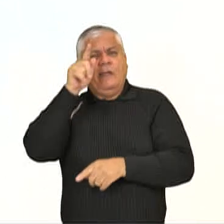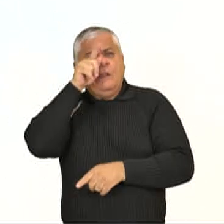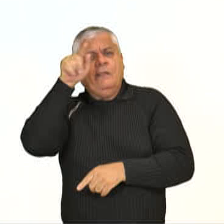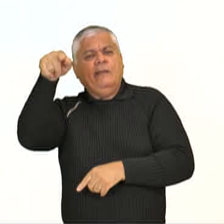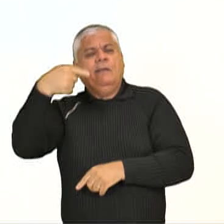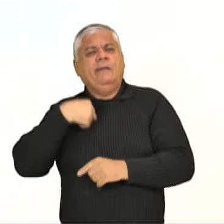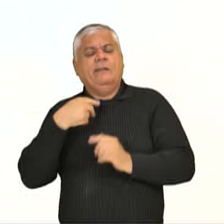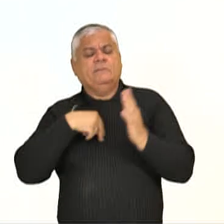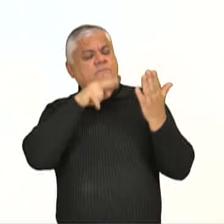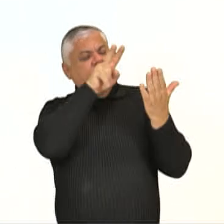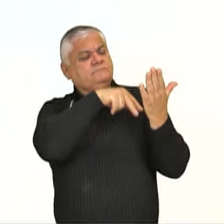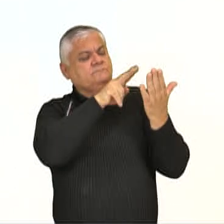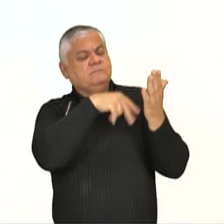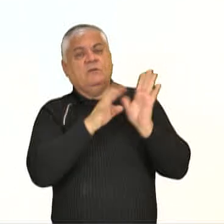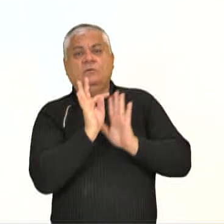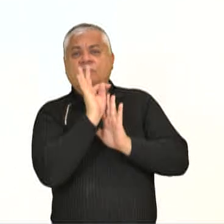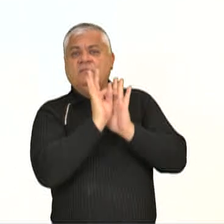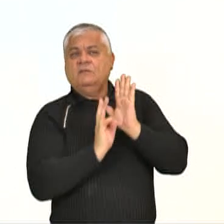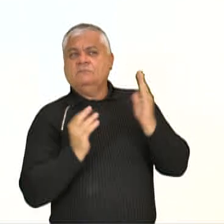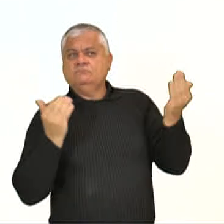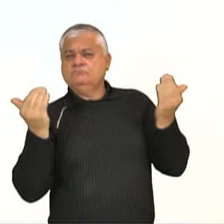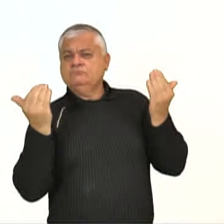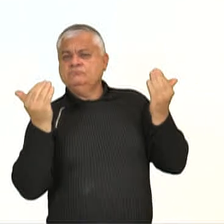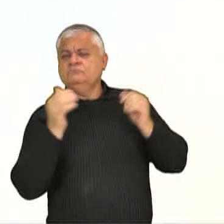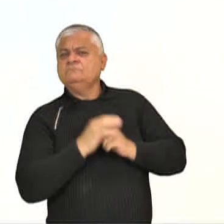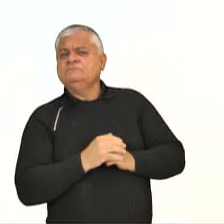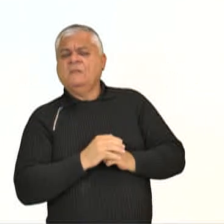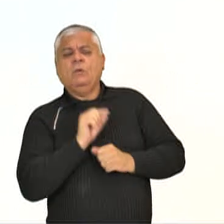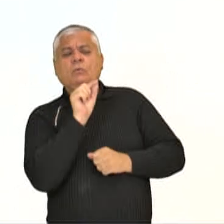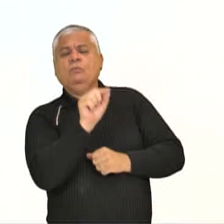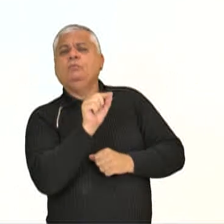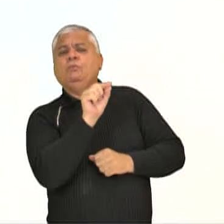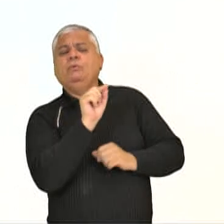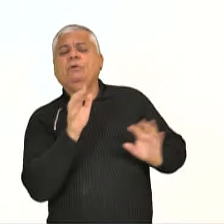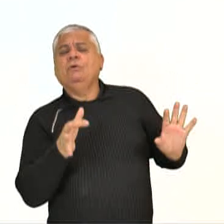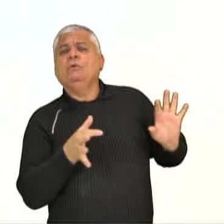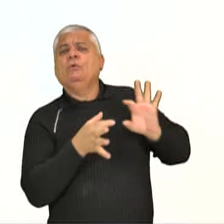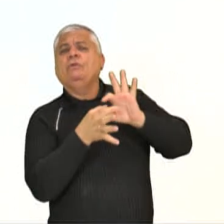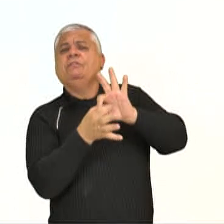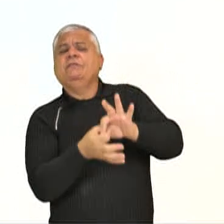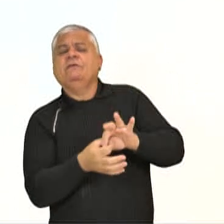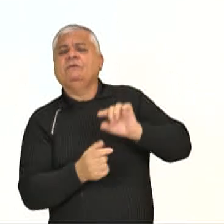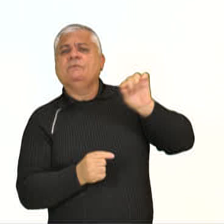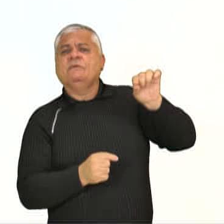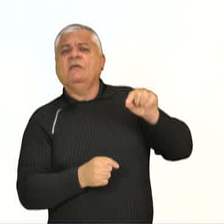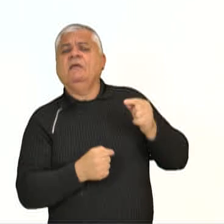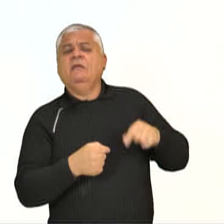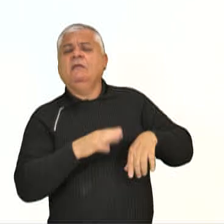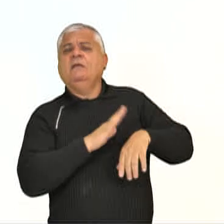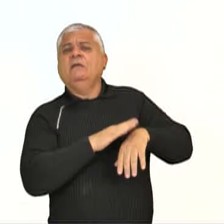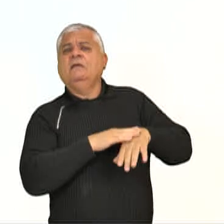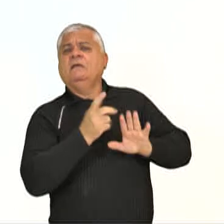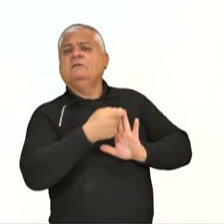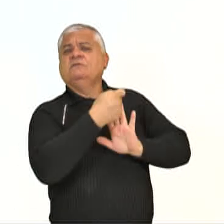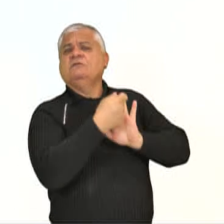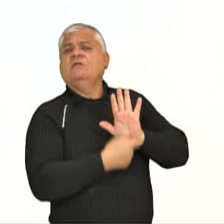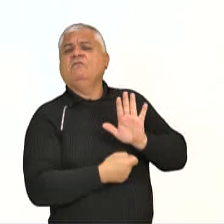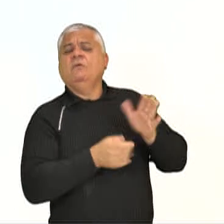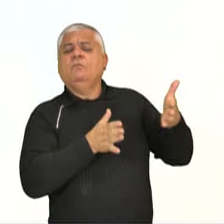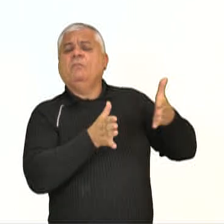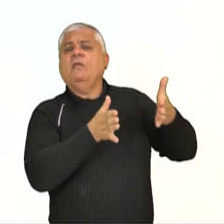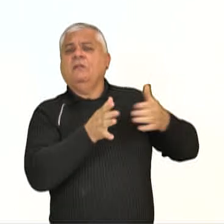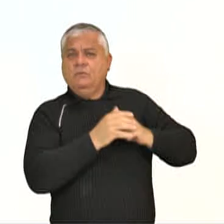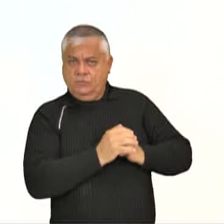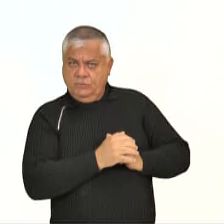um texto, devemos perguntar em que contexto, ou seja, em que situação foi escrito, produzido determinado